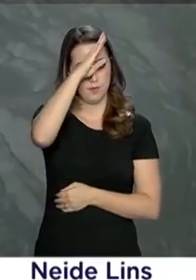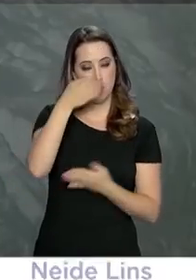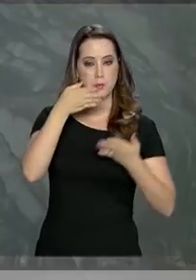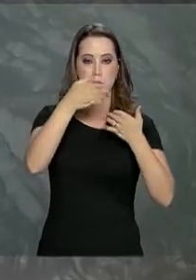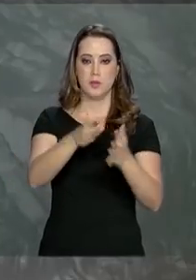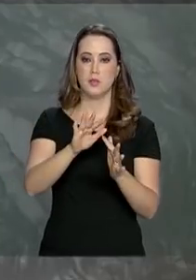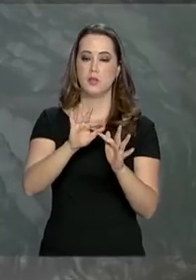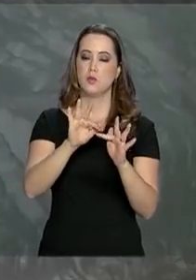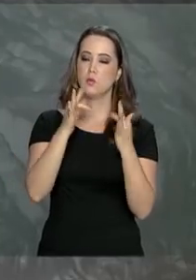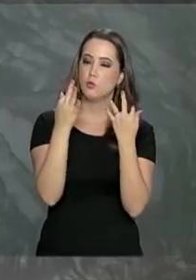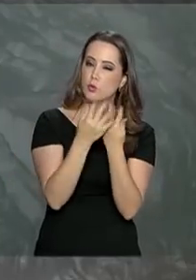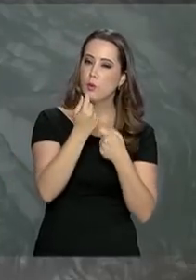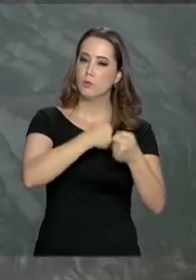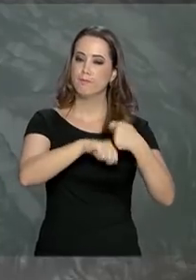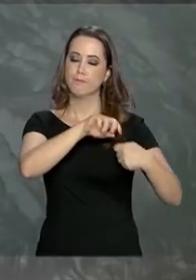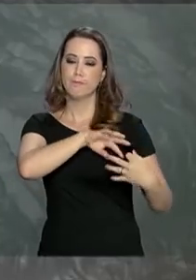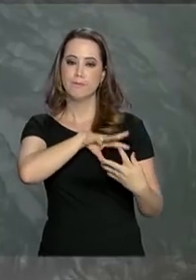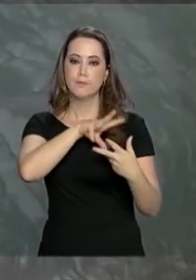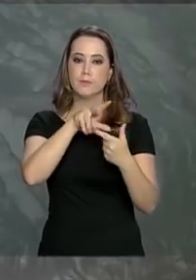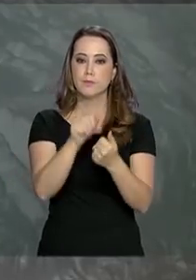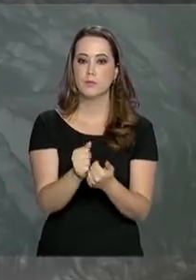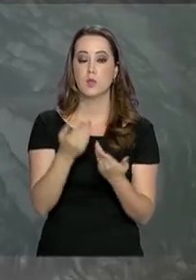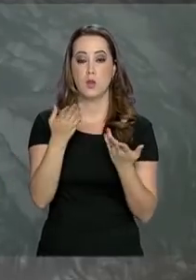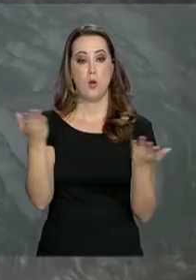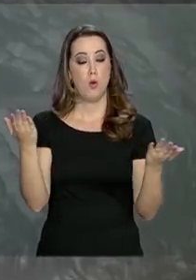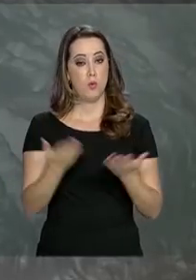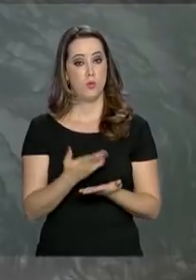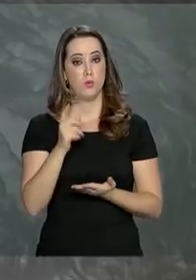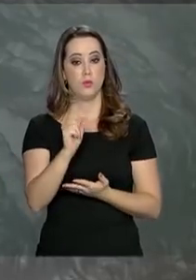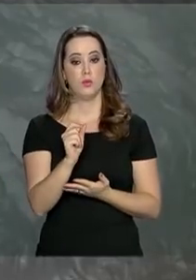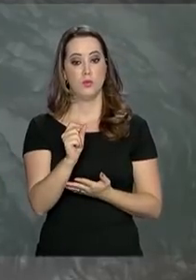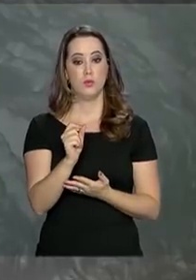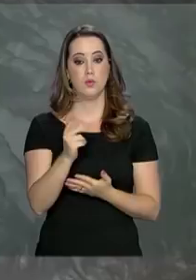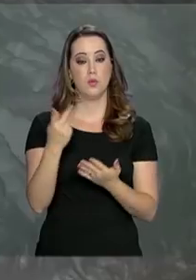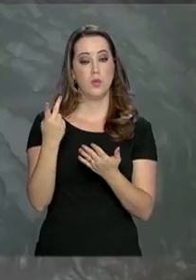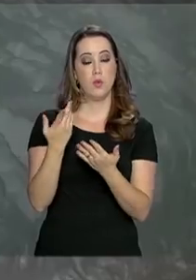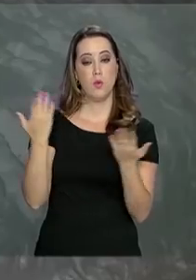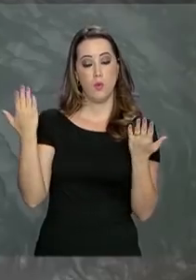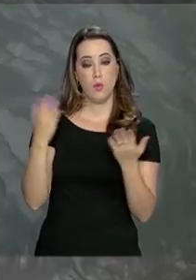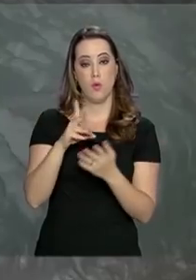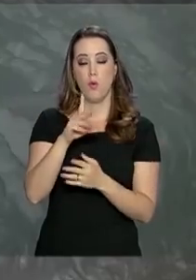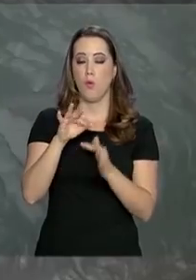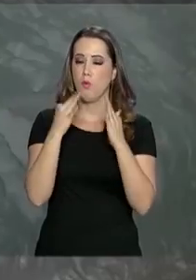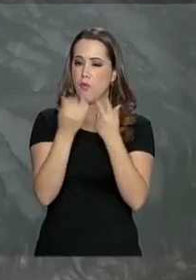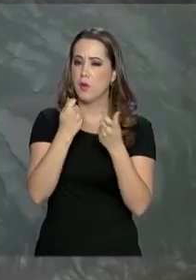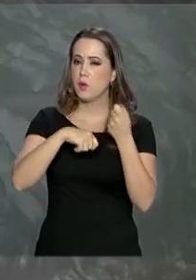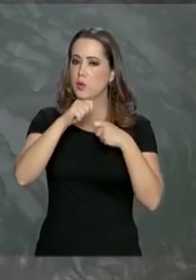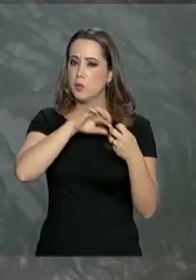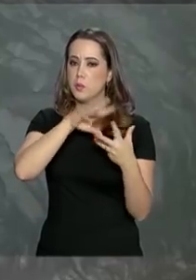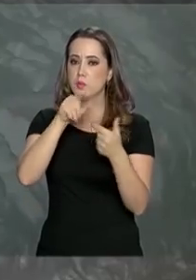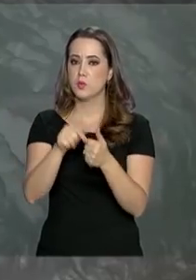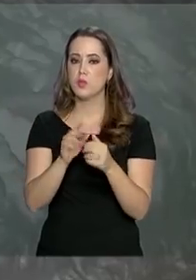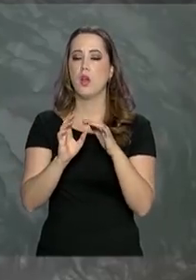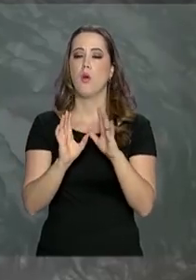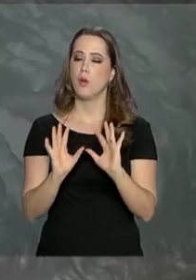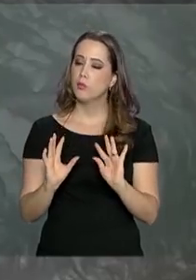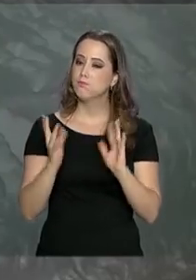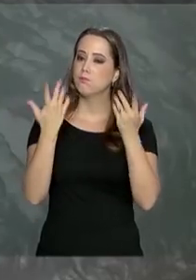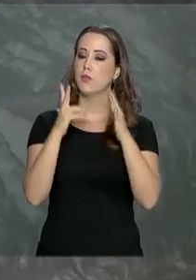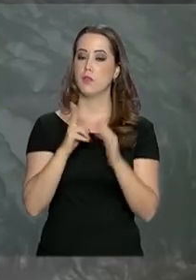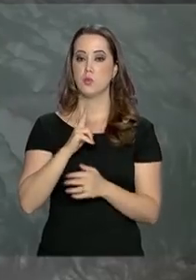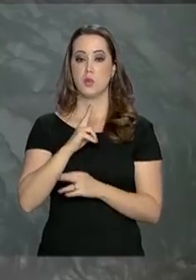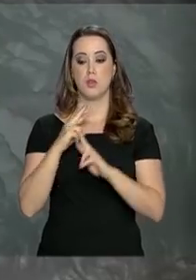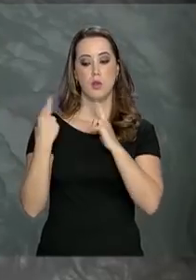do Fórum Econômico Mundial. Hoje, bom, o Fórum Econômico Mundial é um evento privado que reúne aí